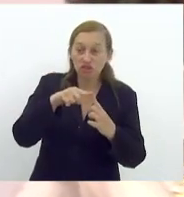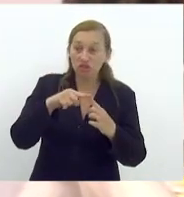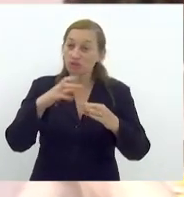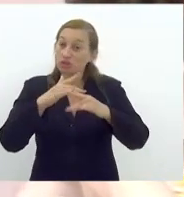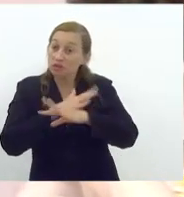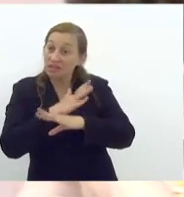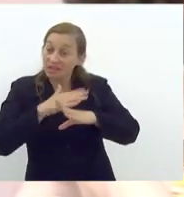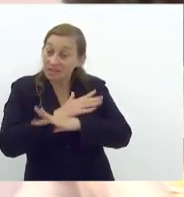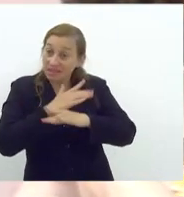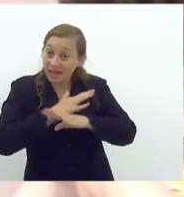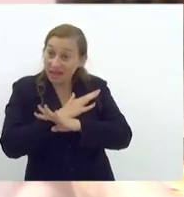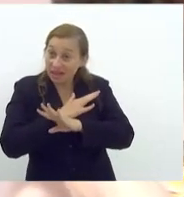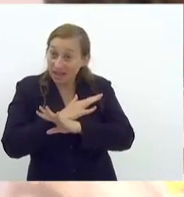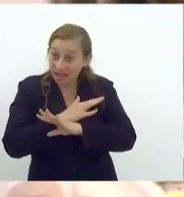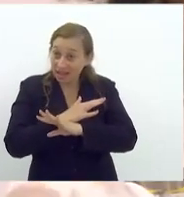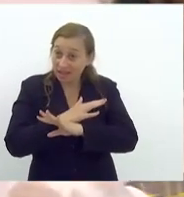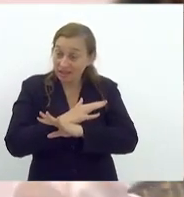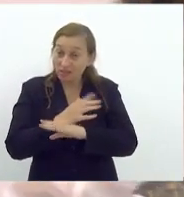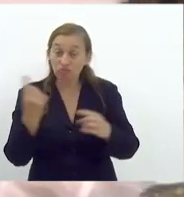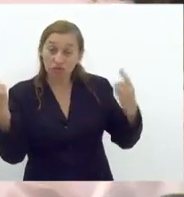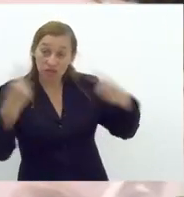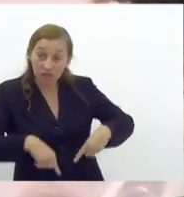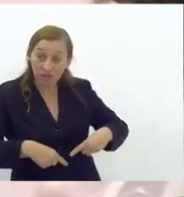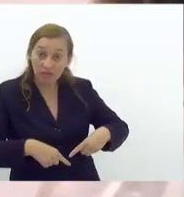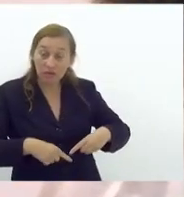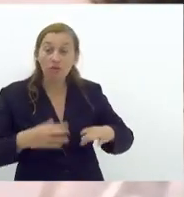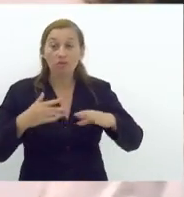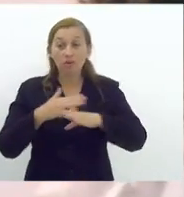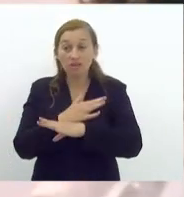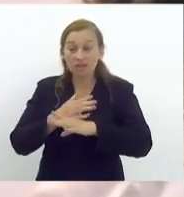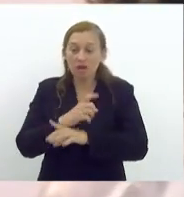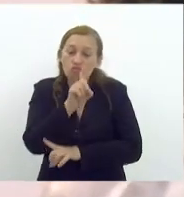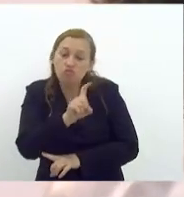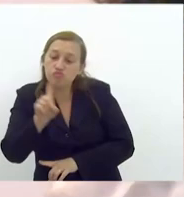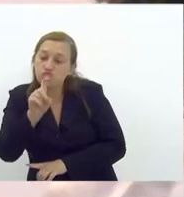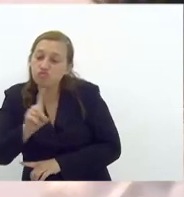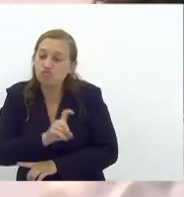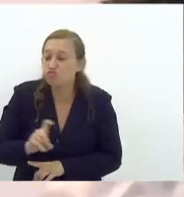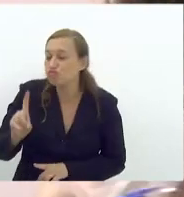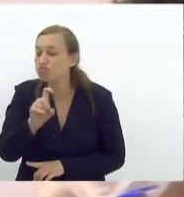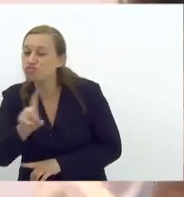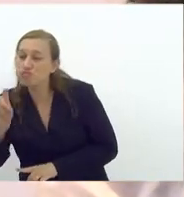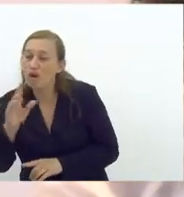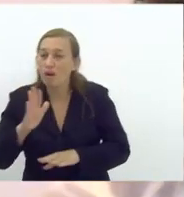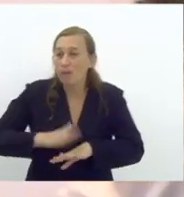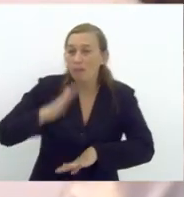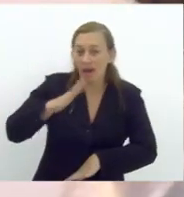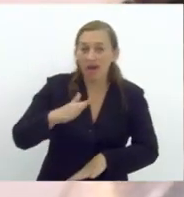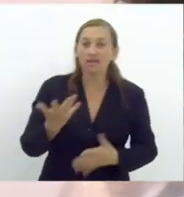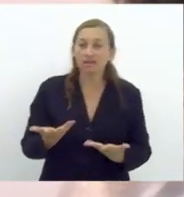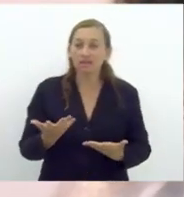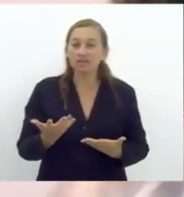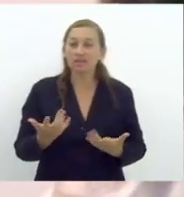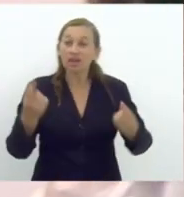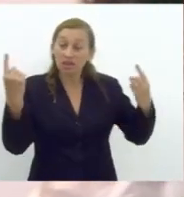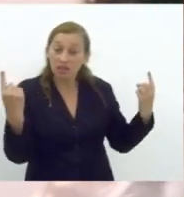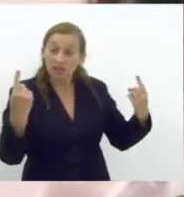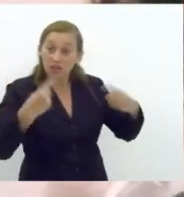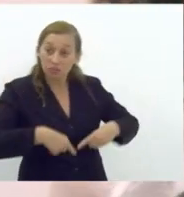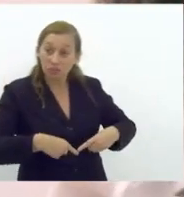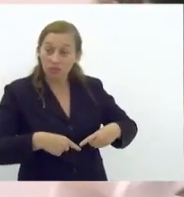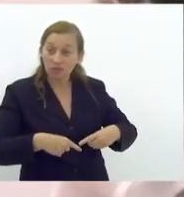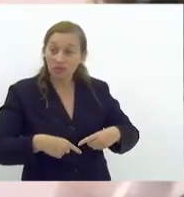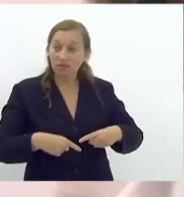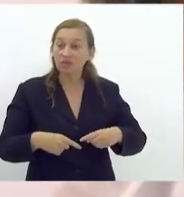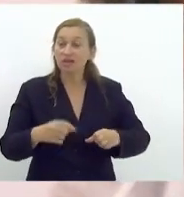cidade leitura dos seus desafios uma cidade que tenha mais grafite a cidade que tenha a mais roda de rima e que dispute a